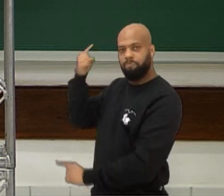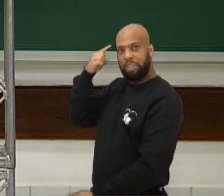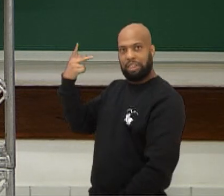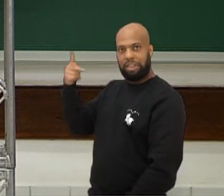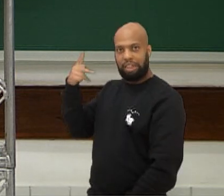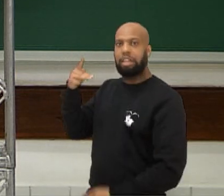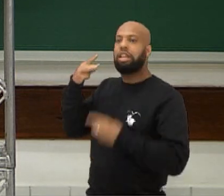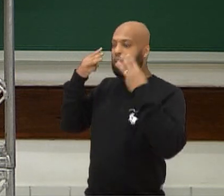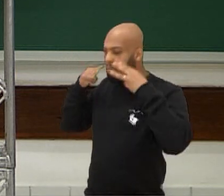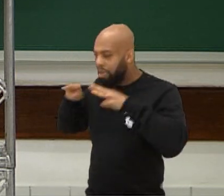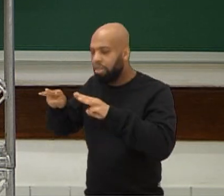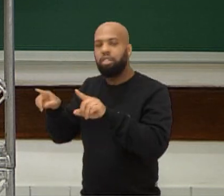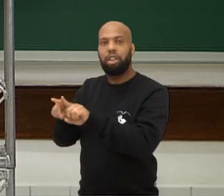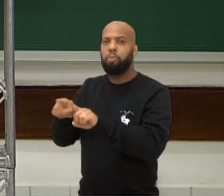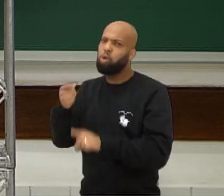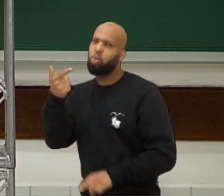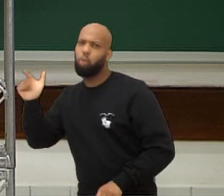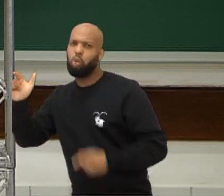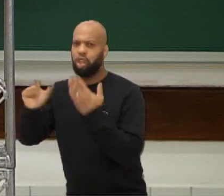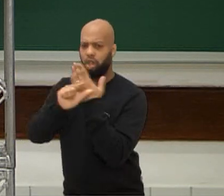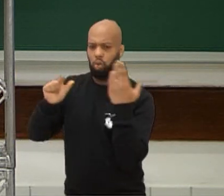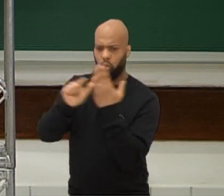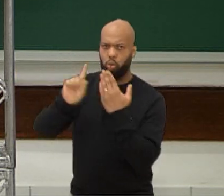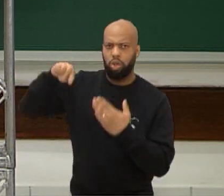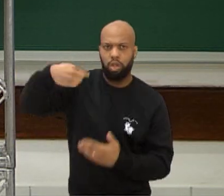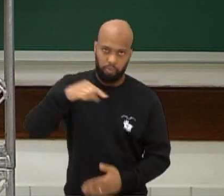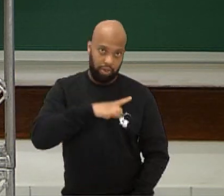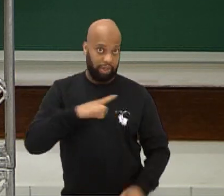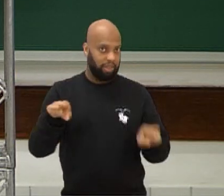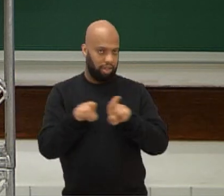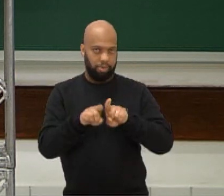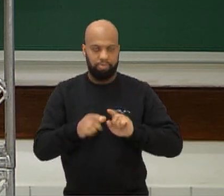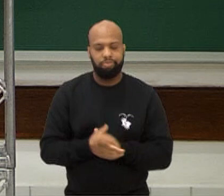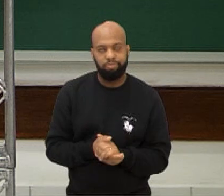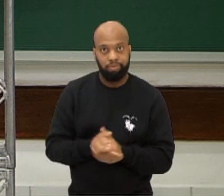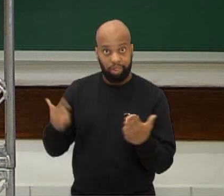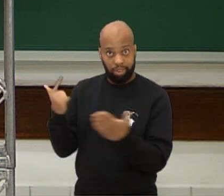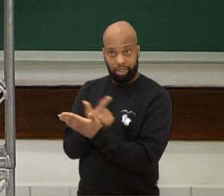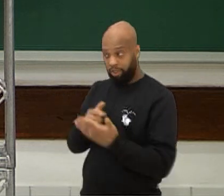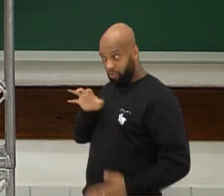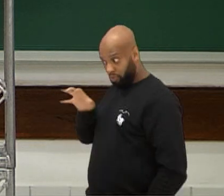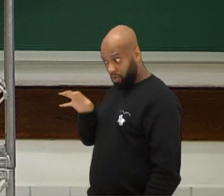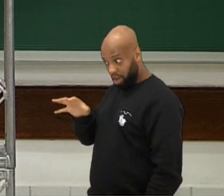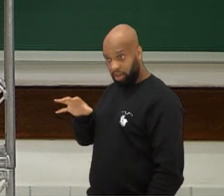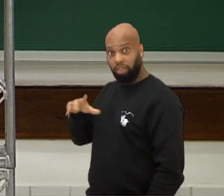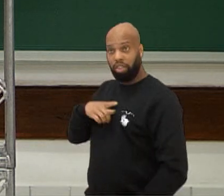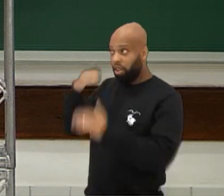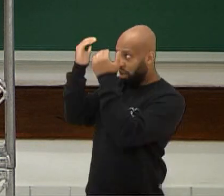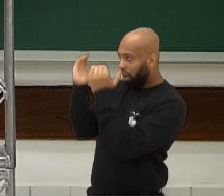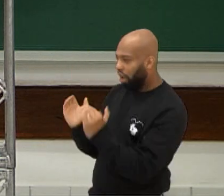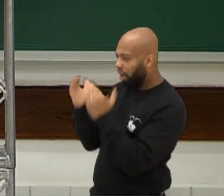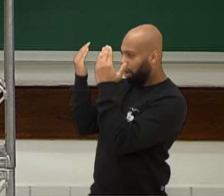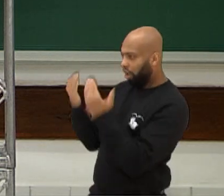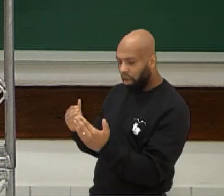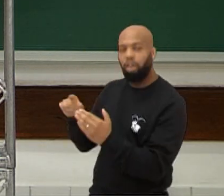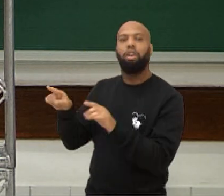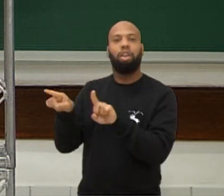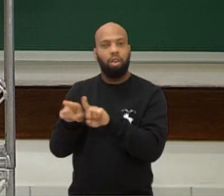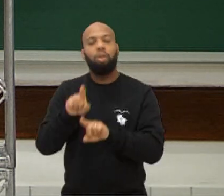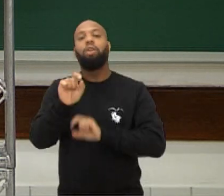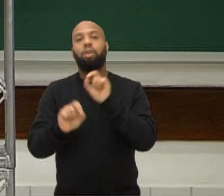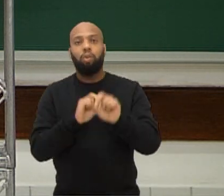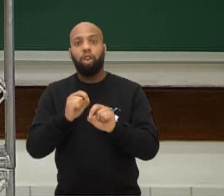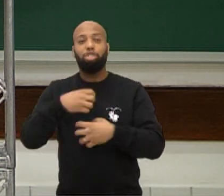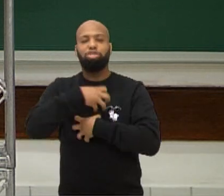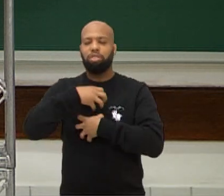pensamento de Maquiavel e outros que virão depois dele. Nessa obra ele analisa justamente